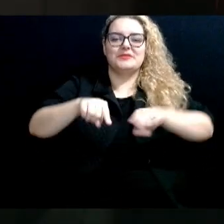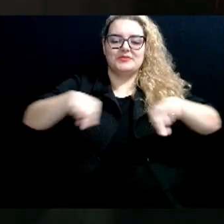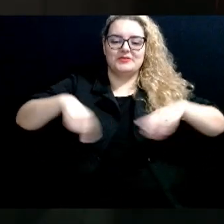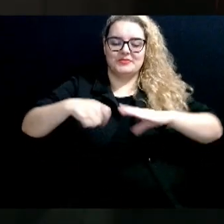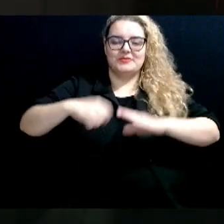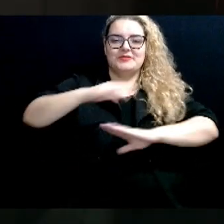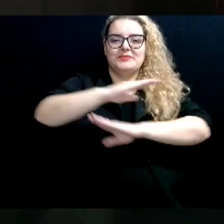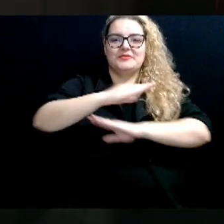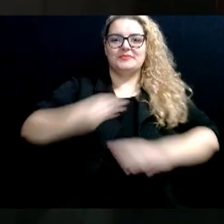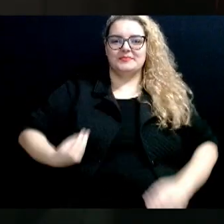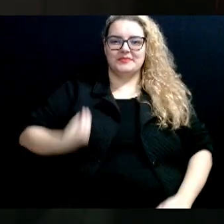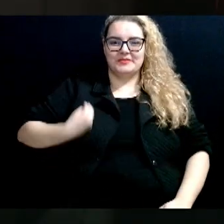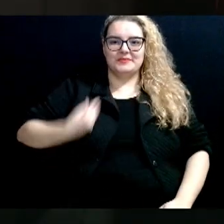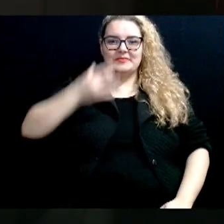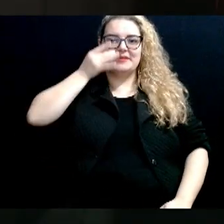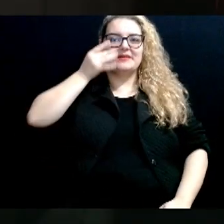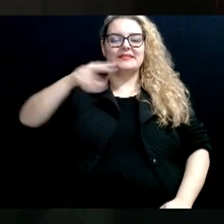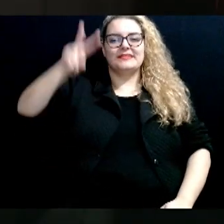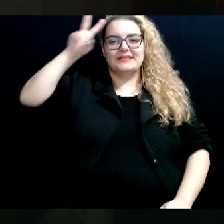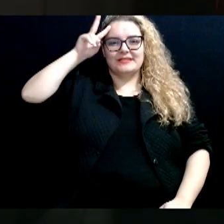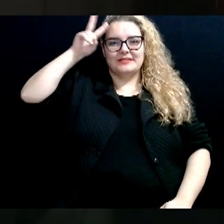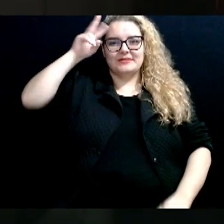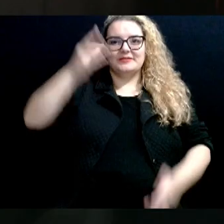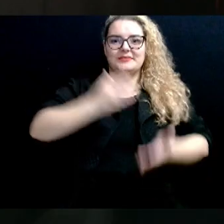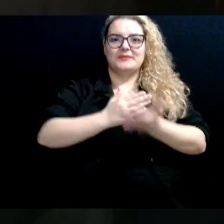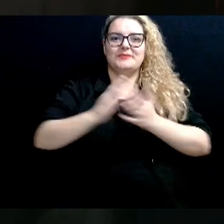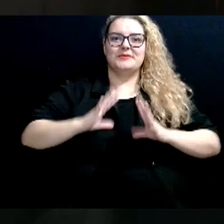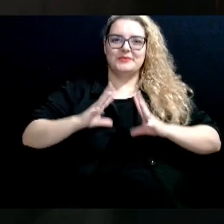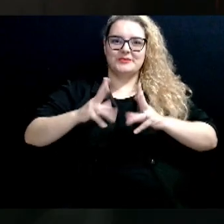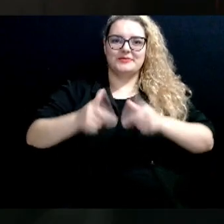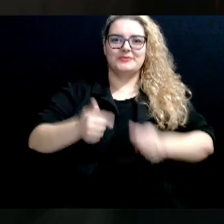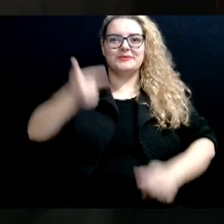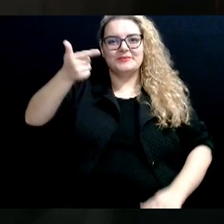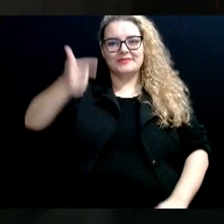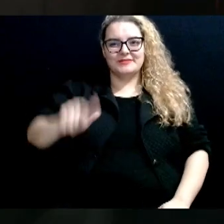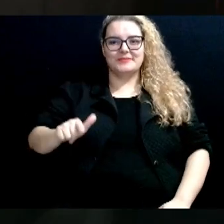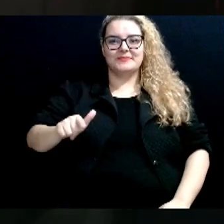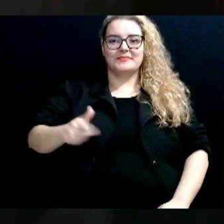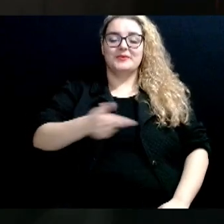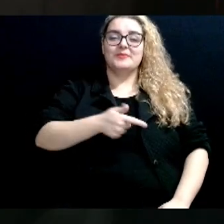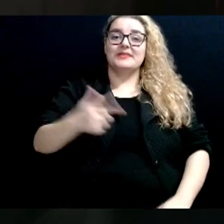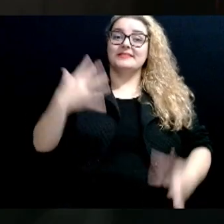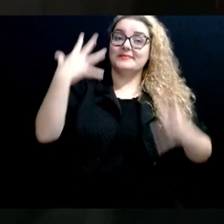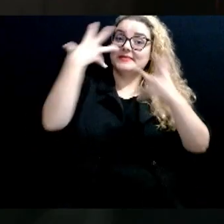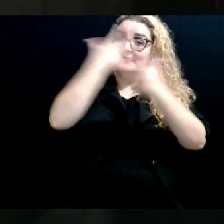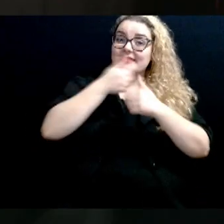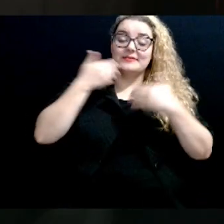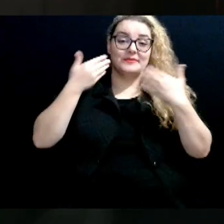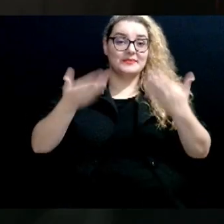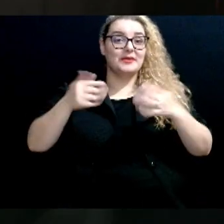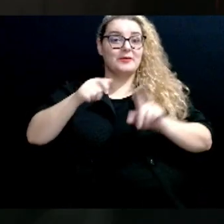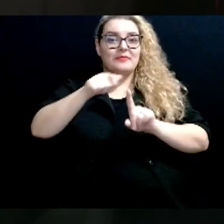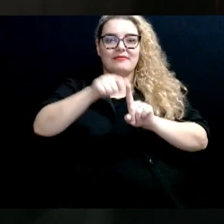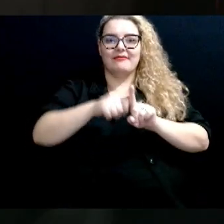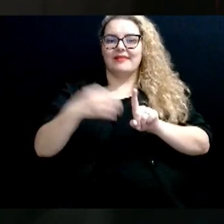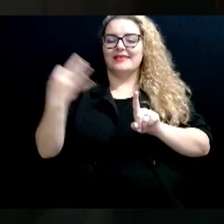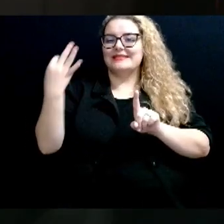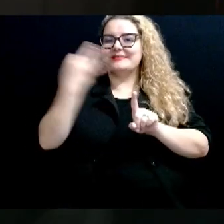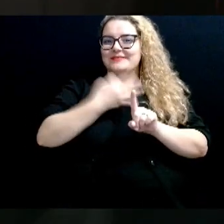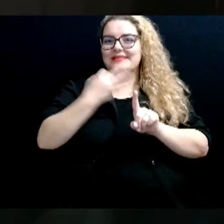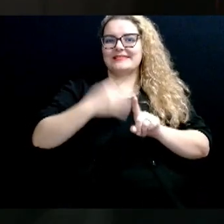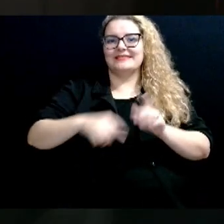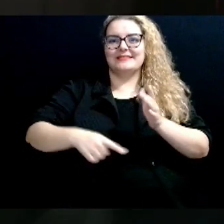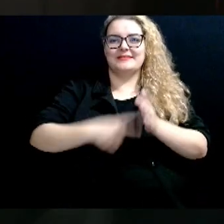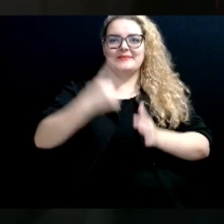vivo, segunda-feira, começando tudo de novo. Uma semana linda para você, um mês maravilhoso, dia 1º de